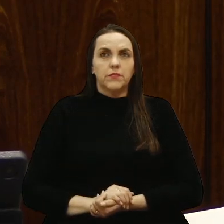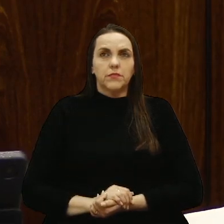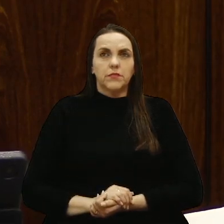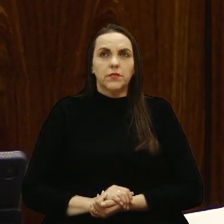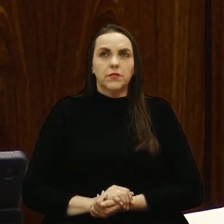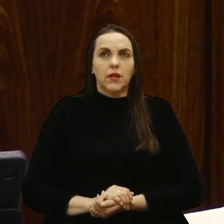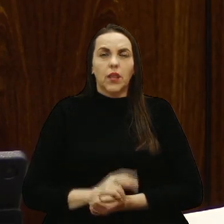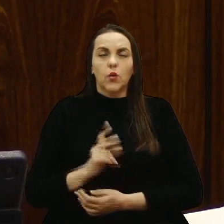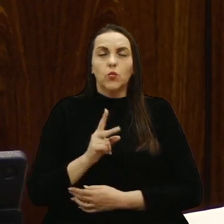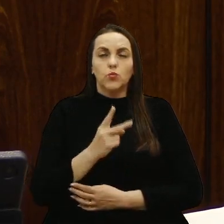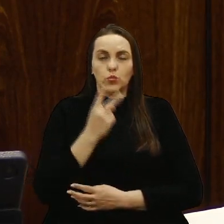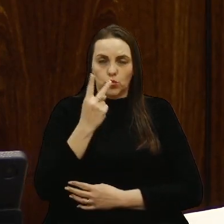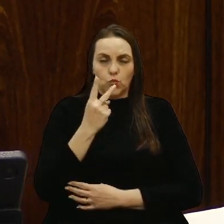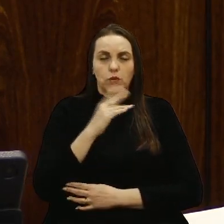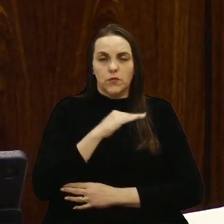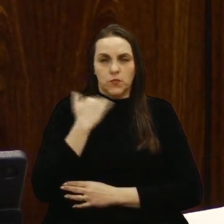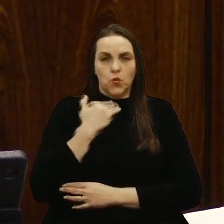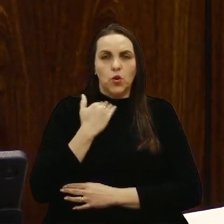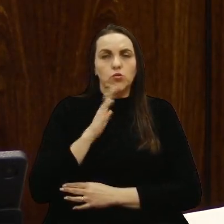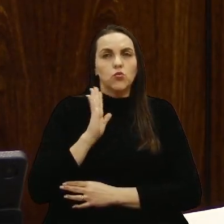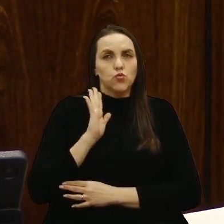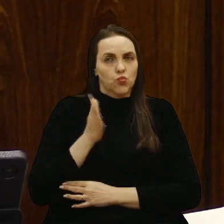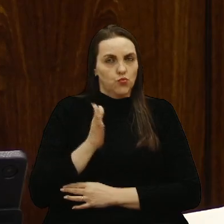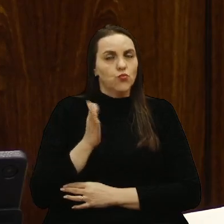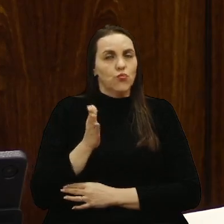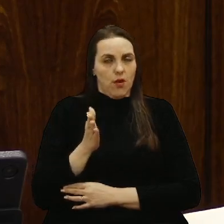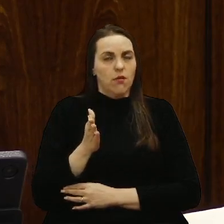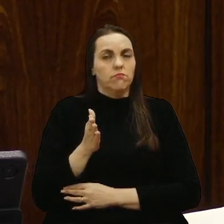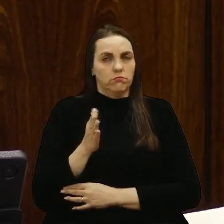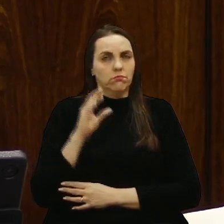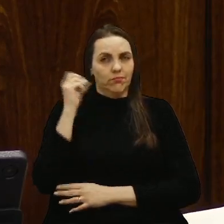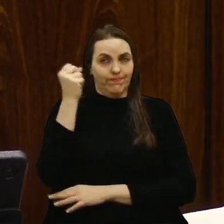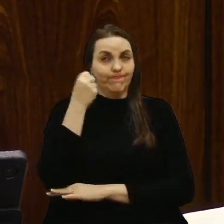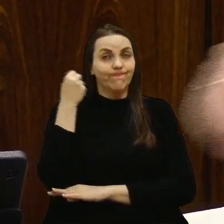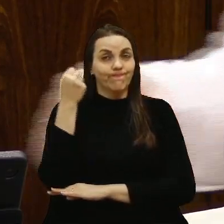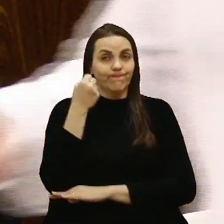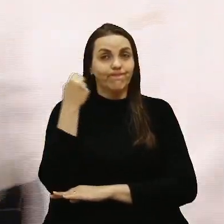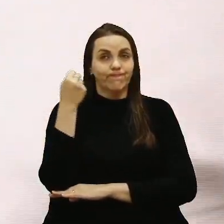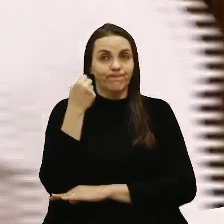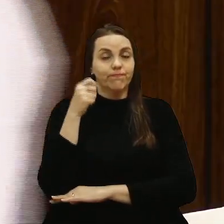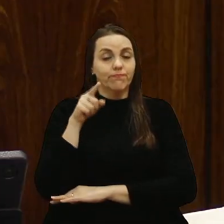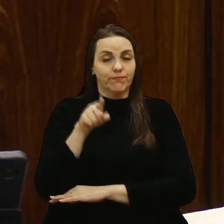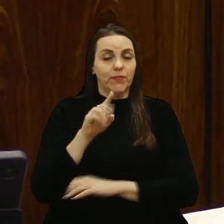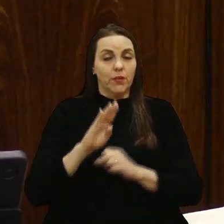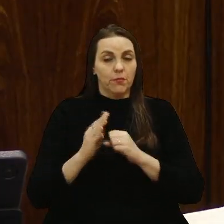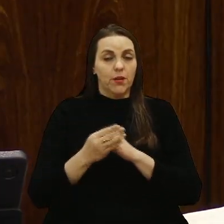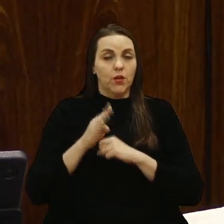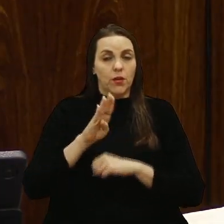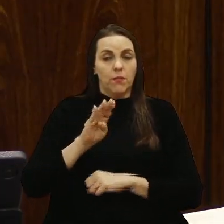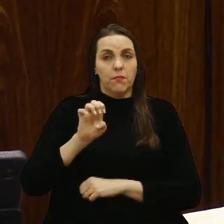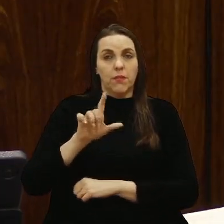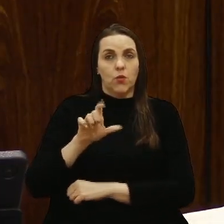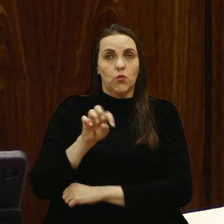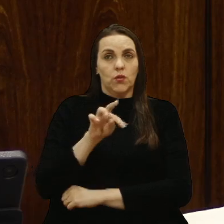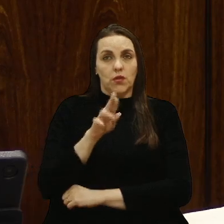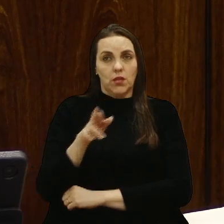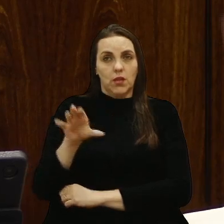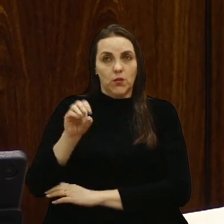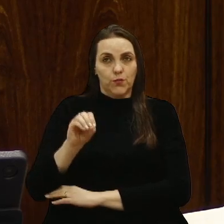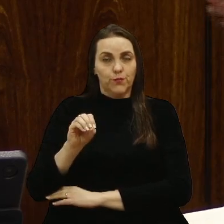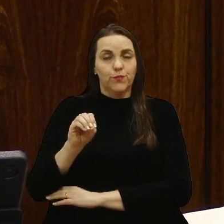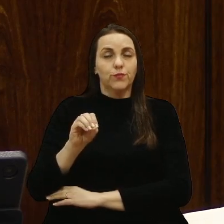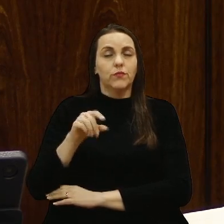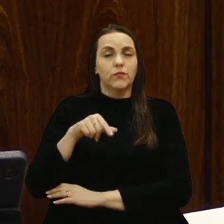2 mortes já contabilizadas de forma tão grave no Beltrão de Queiroz, a gente ainda não